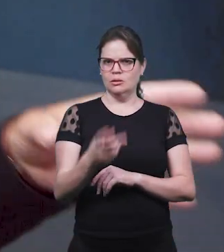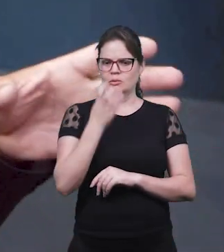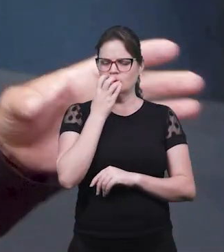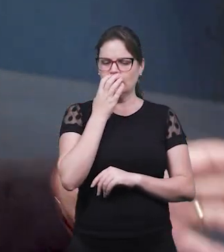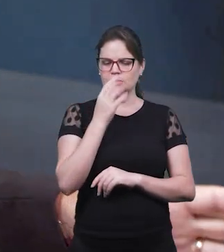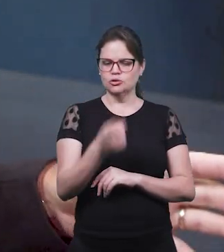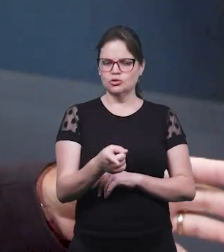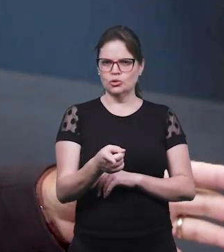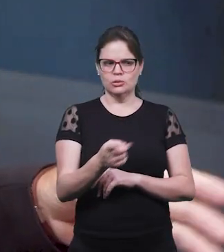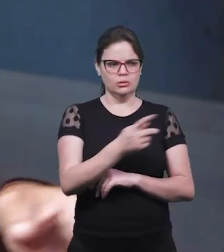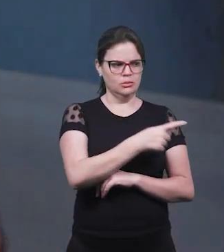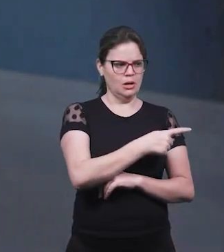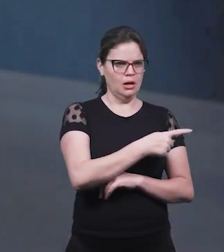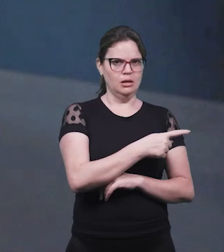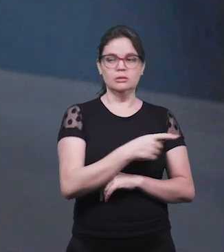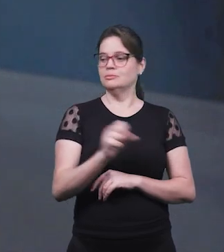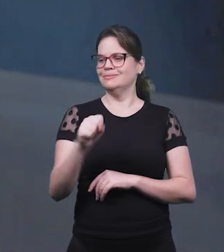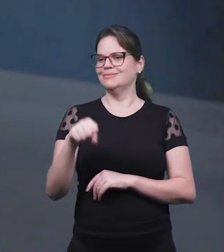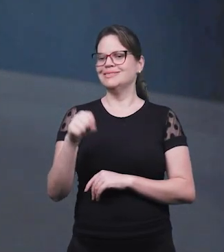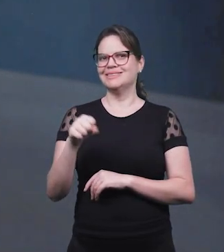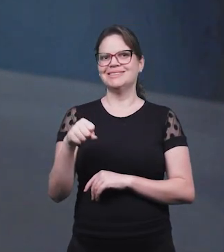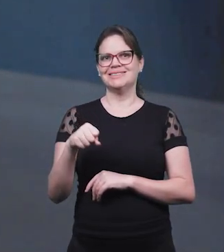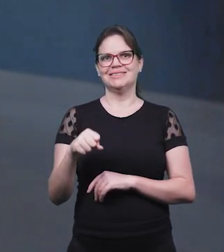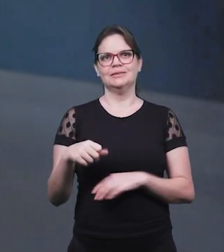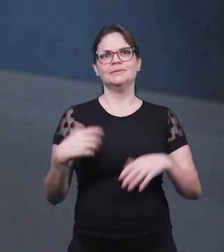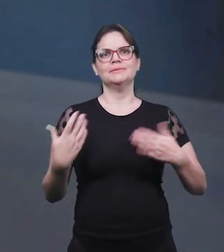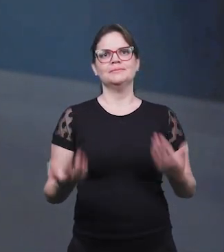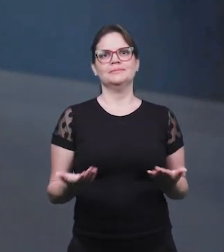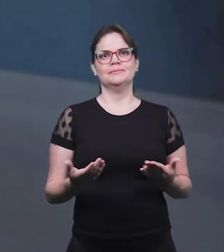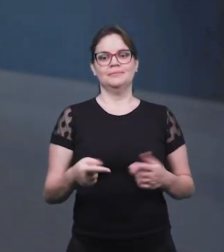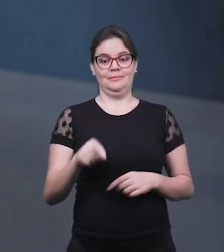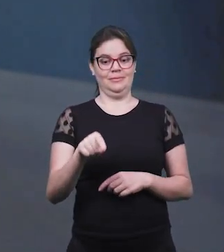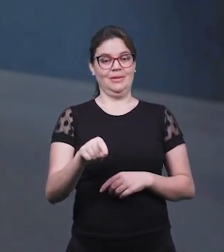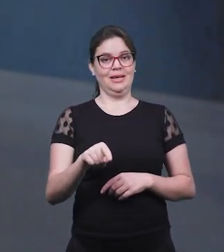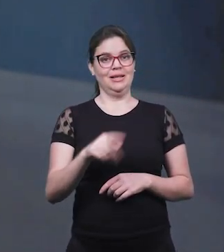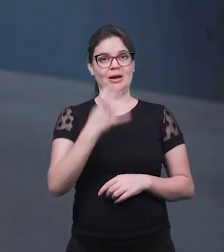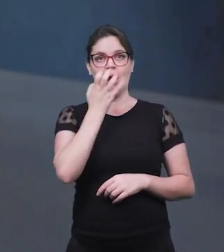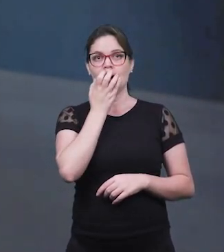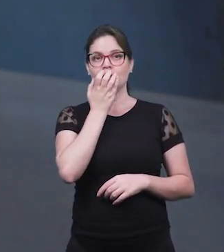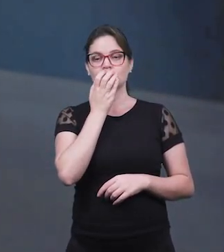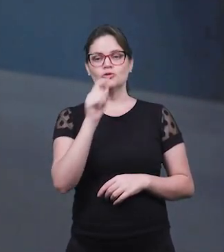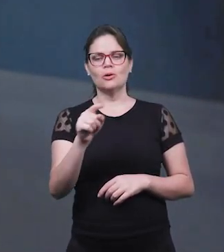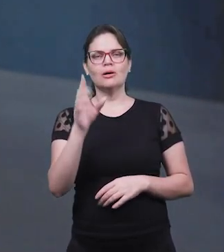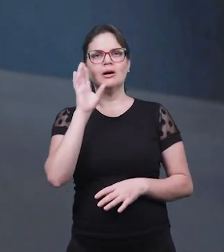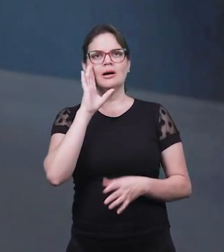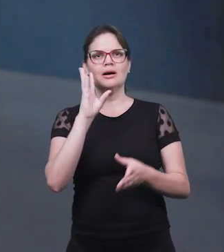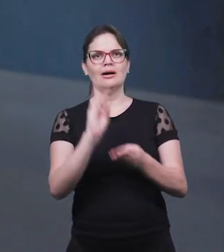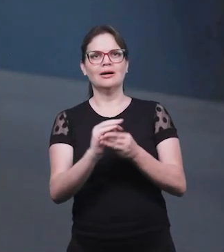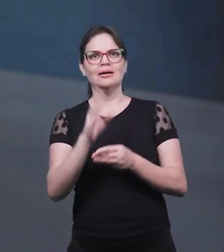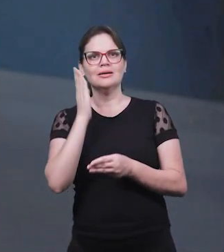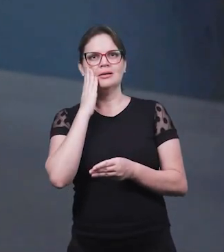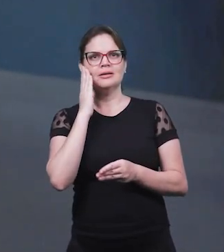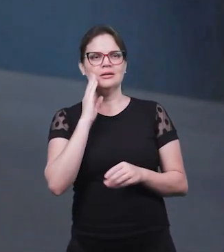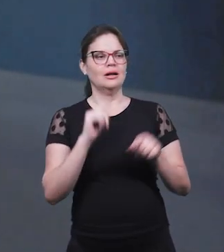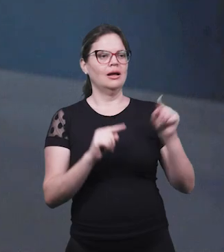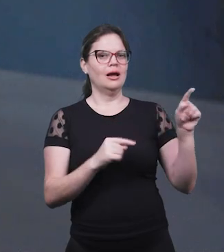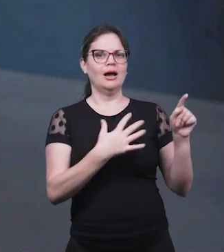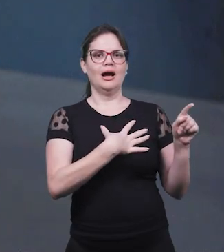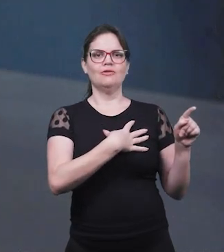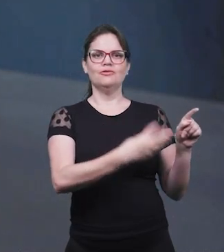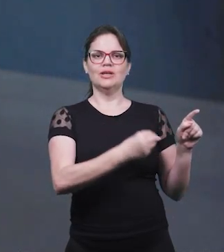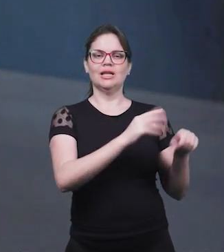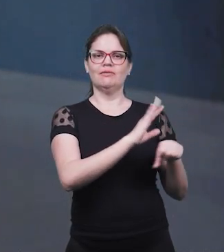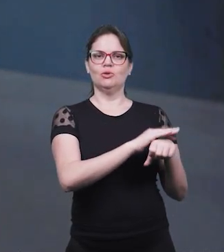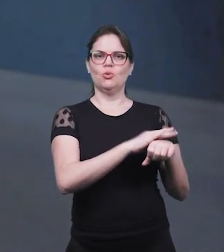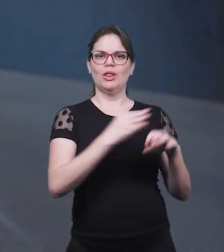concomitante essa alopecia das duas? Sim. Então, ou seja, o animal entendia o que a filha dela